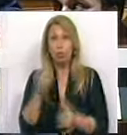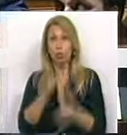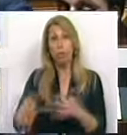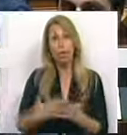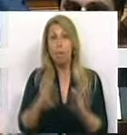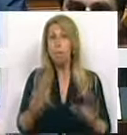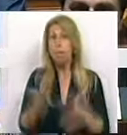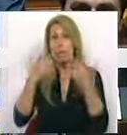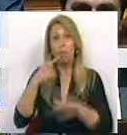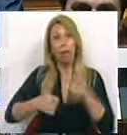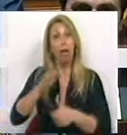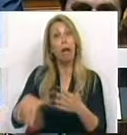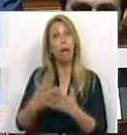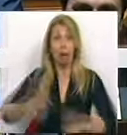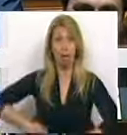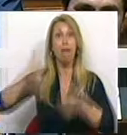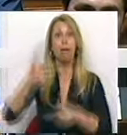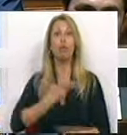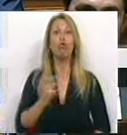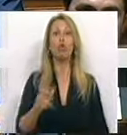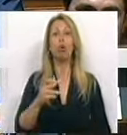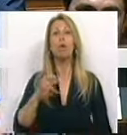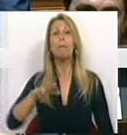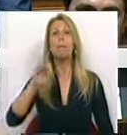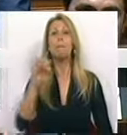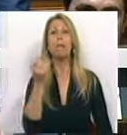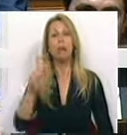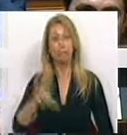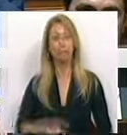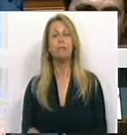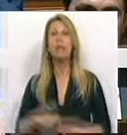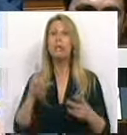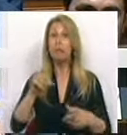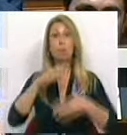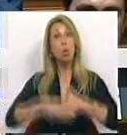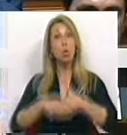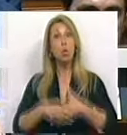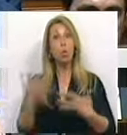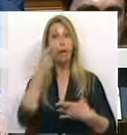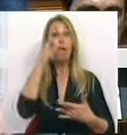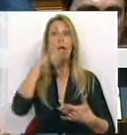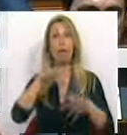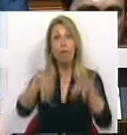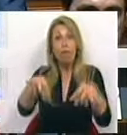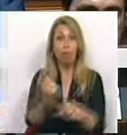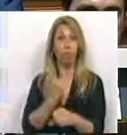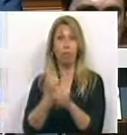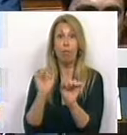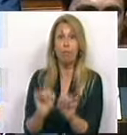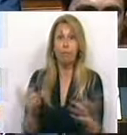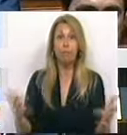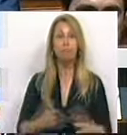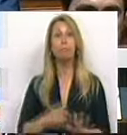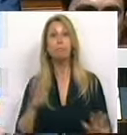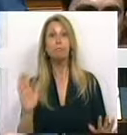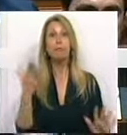o candidato vencedor, o Dr. Miguel Albuquerque, para cumprimentar também aqueles que vão cessar funções, e em especial